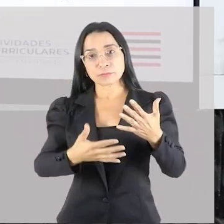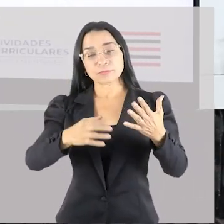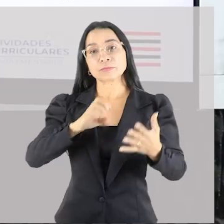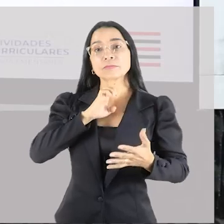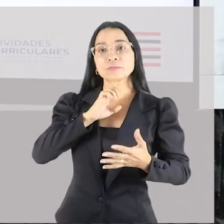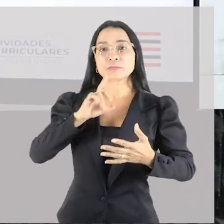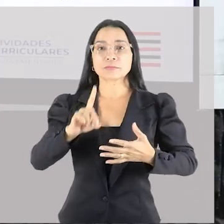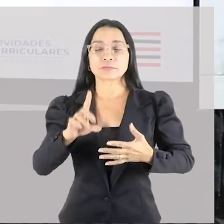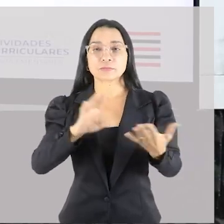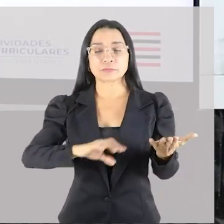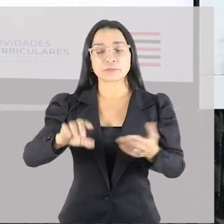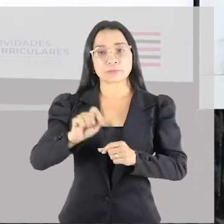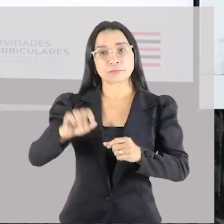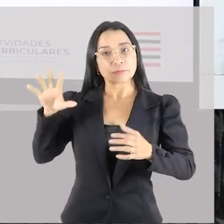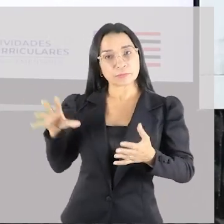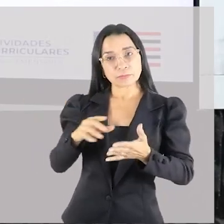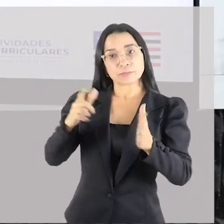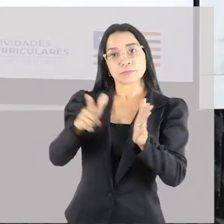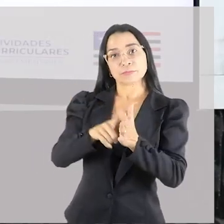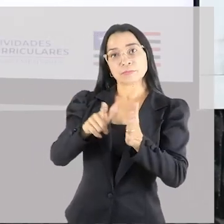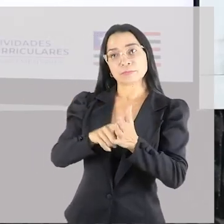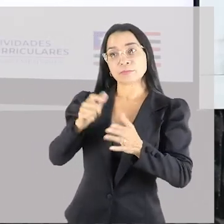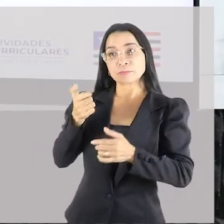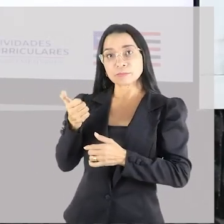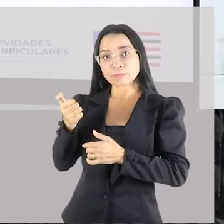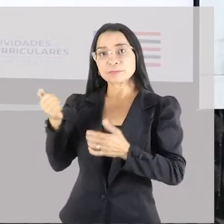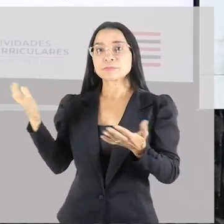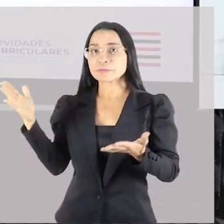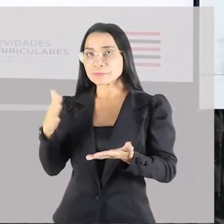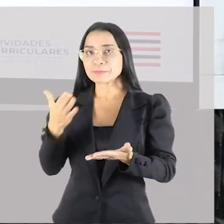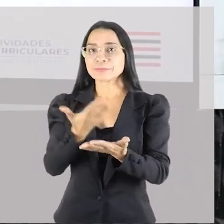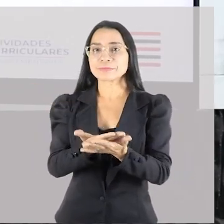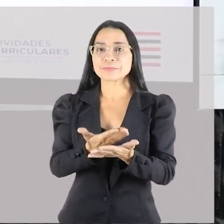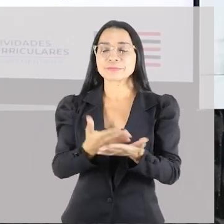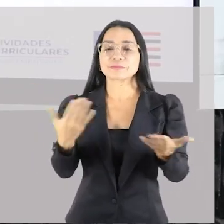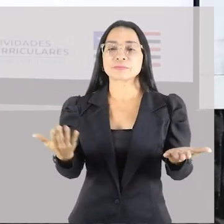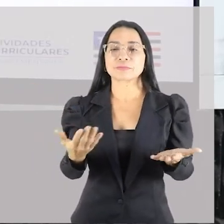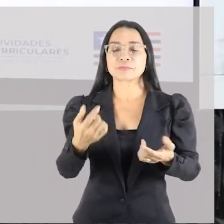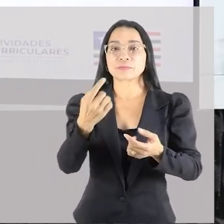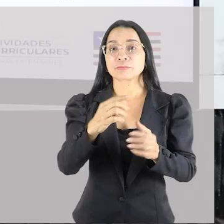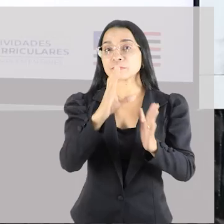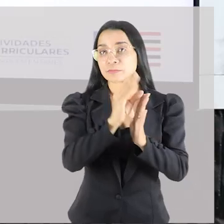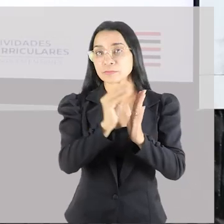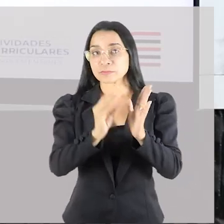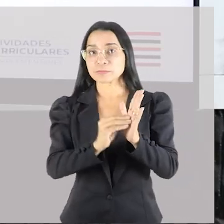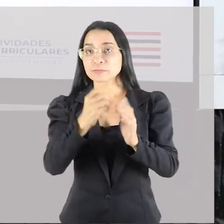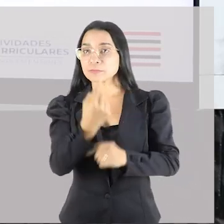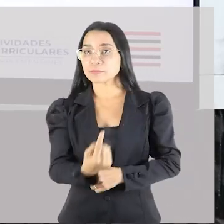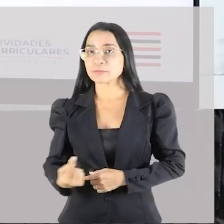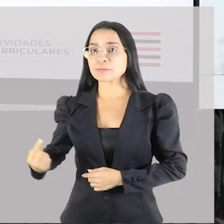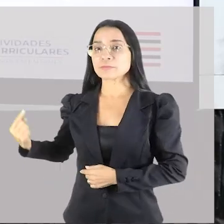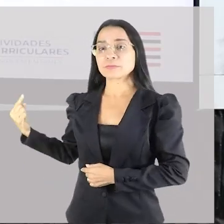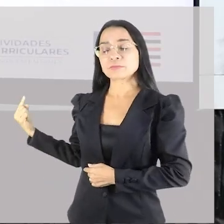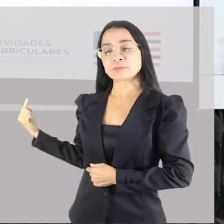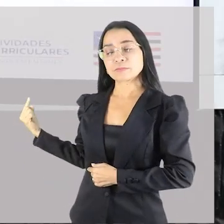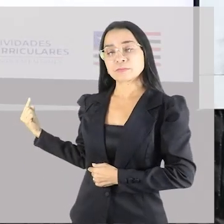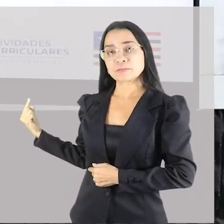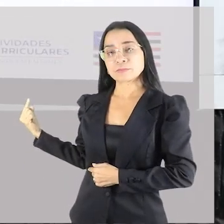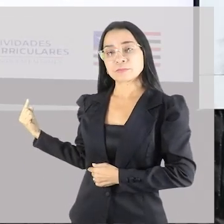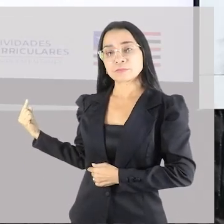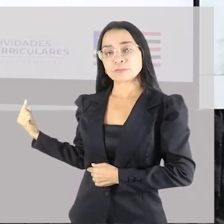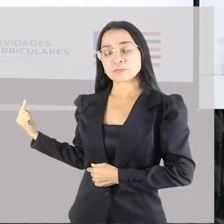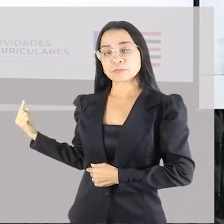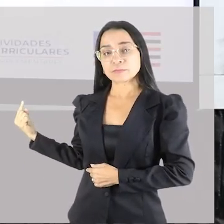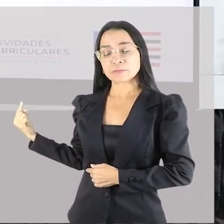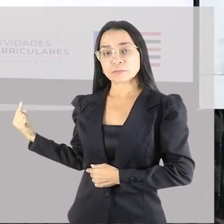conosco nessa aula. Pegue papel e caneta e vamos para a aula. O conteúdo desta aula trata sobre as formas de Estado,